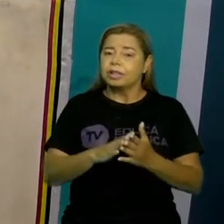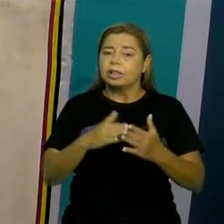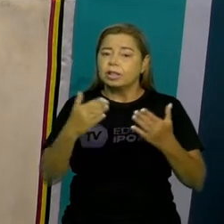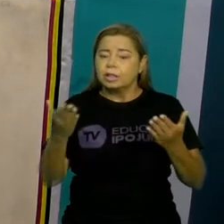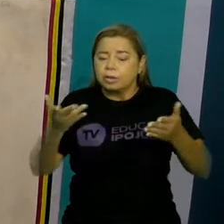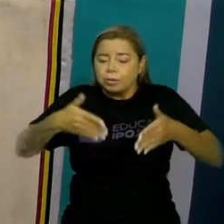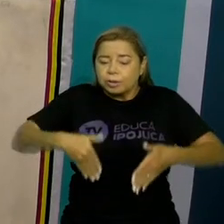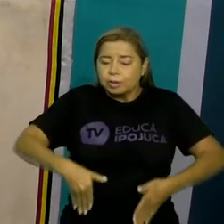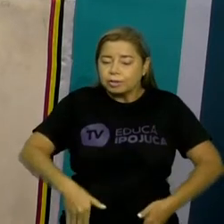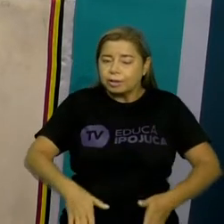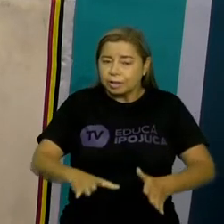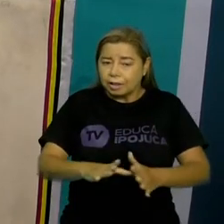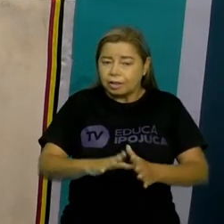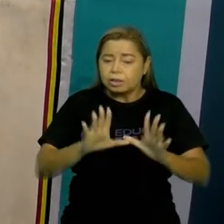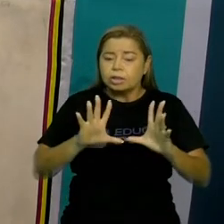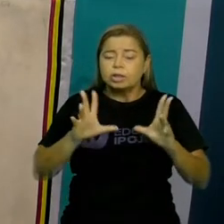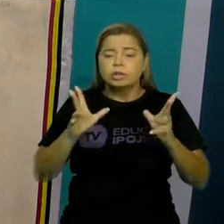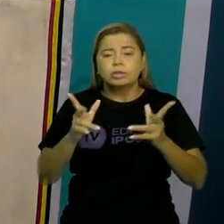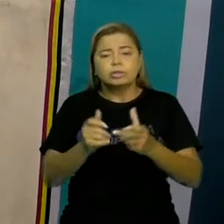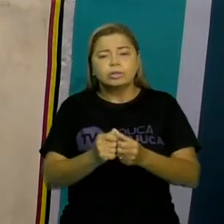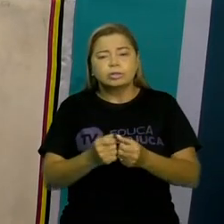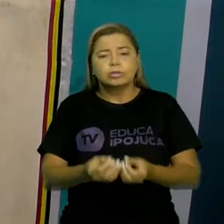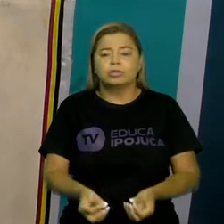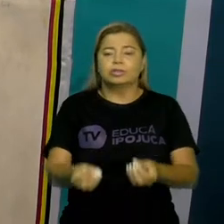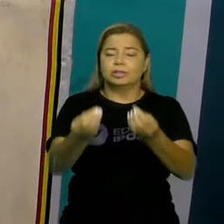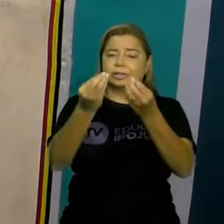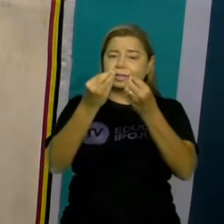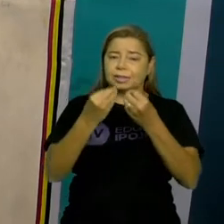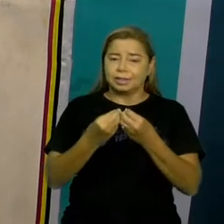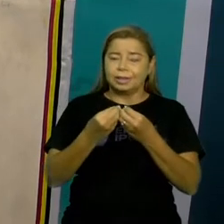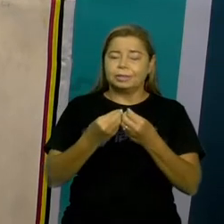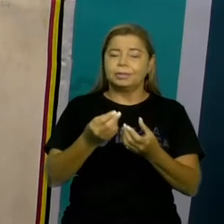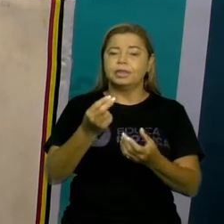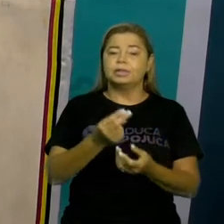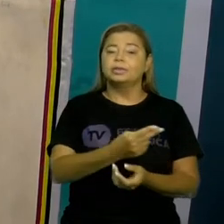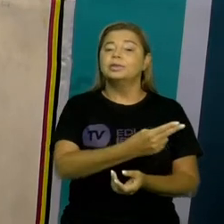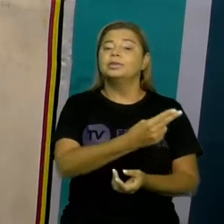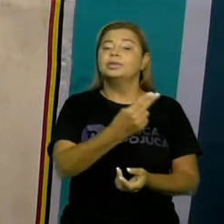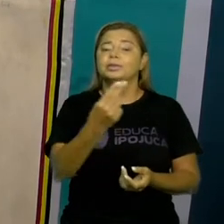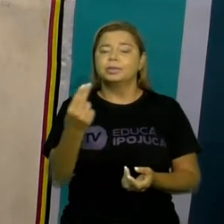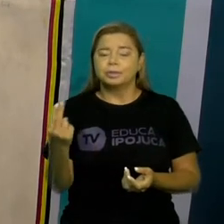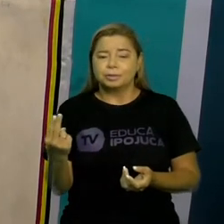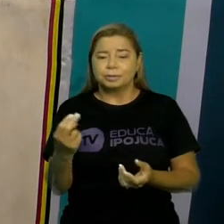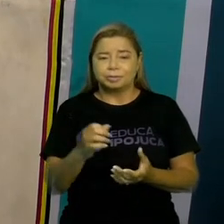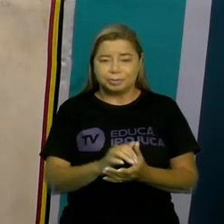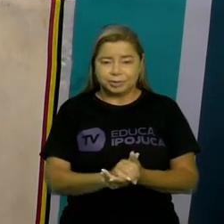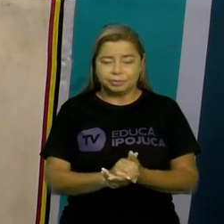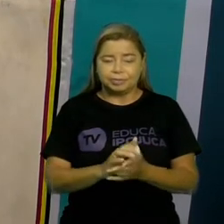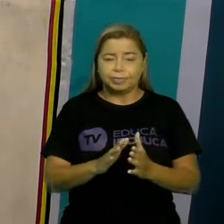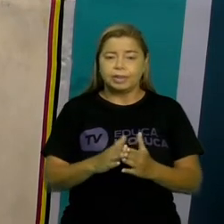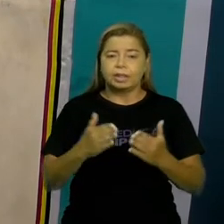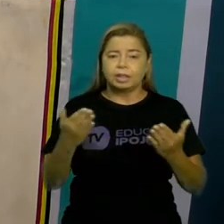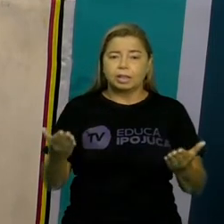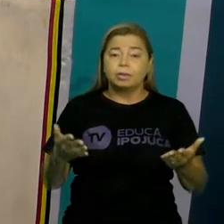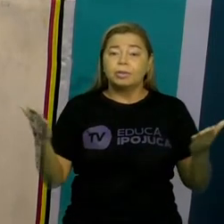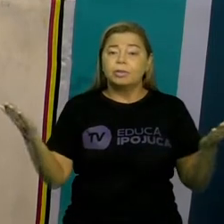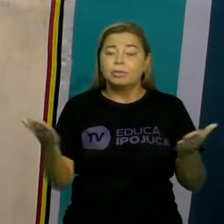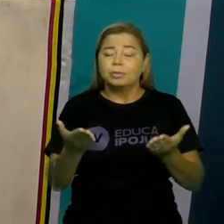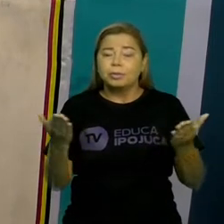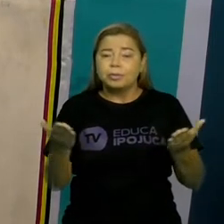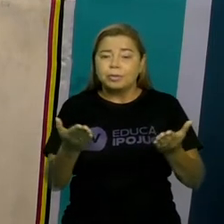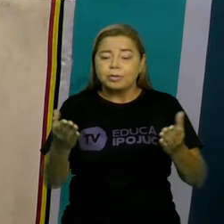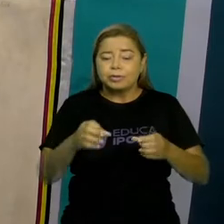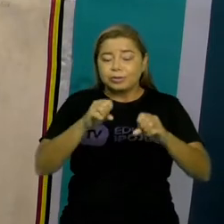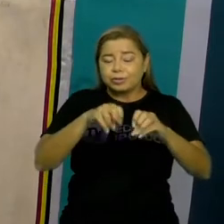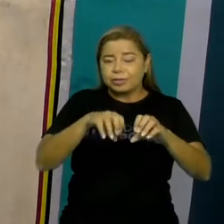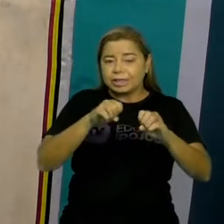nosso nome. E a tia hoje veio ensinar para vocês uma musiquinha bem